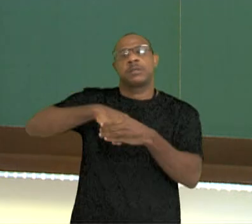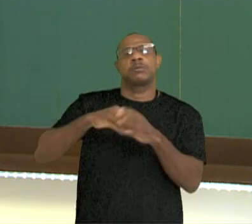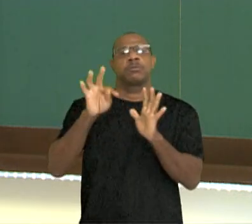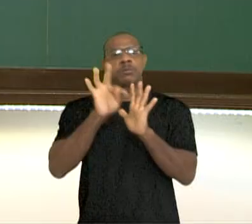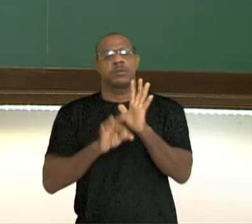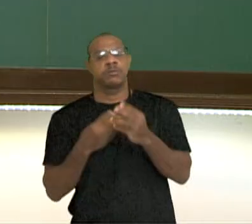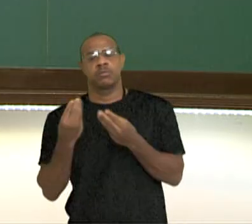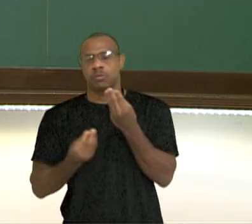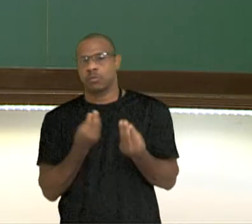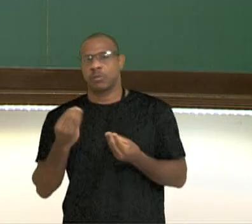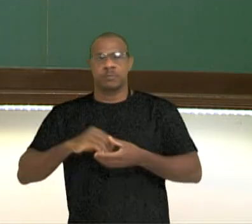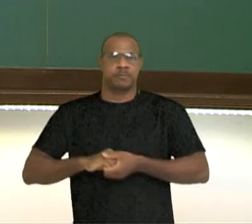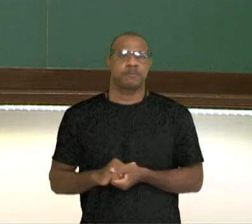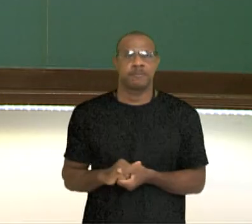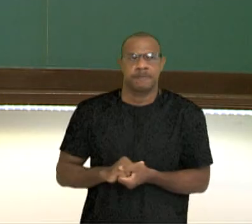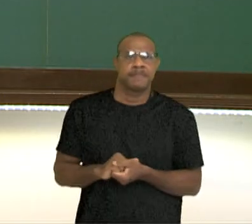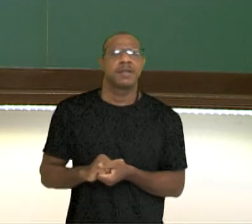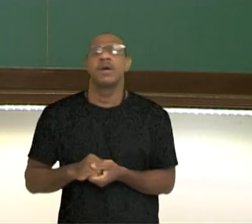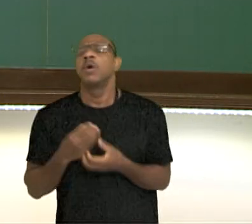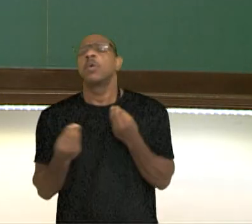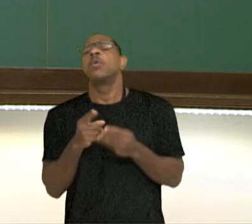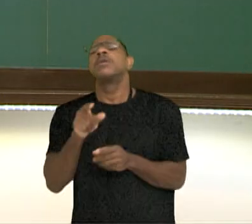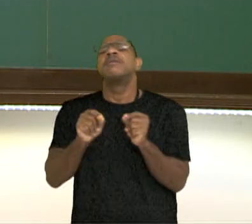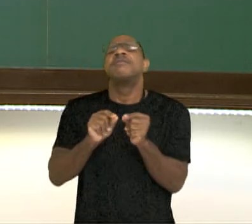O que você faz para se informar?